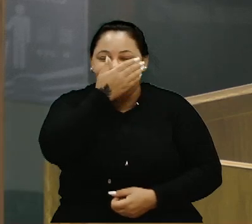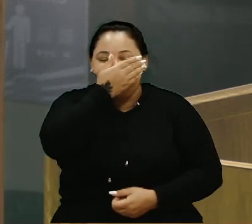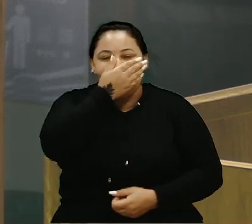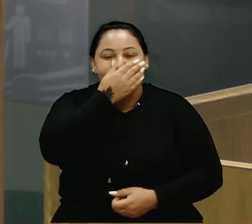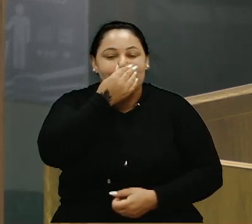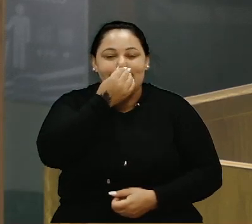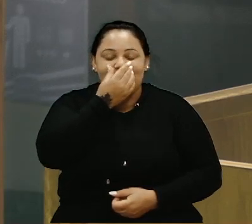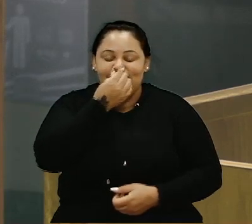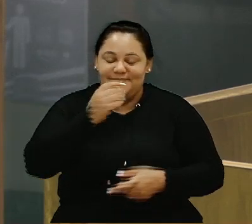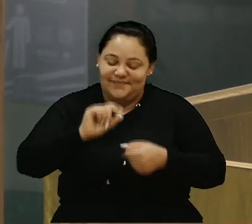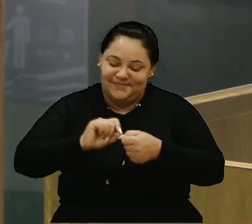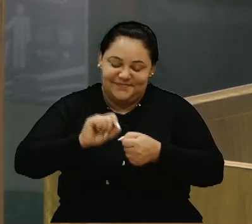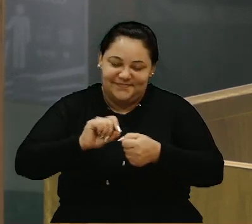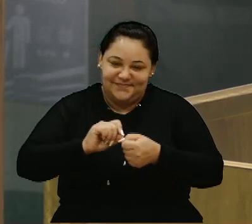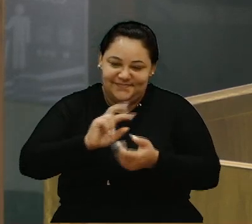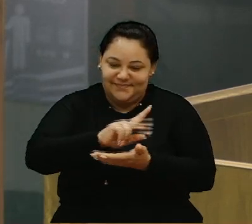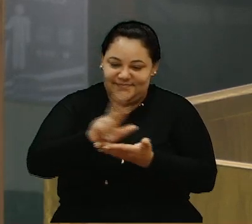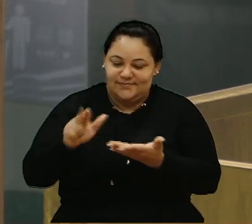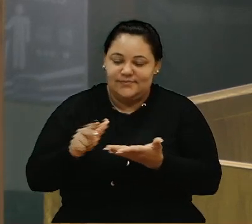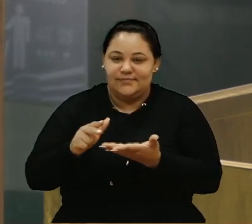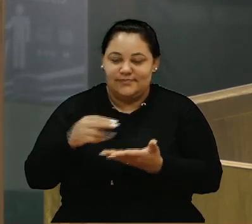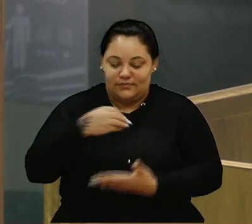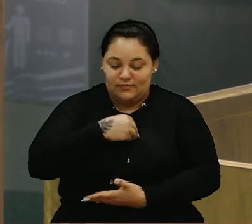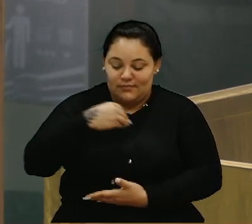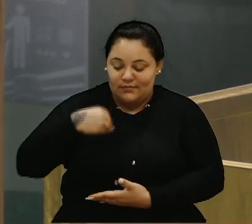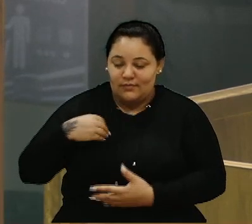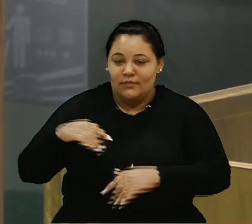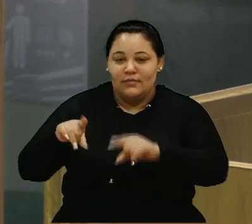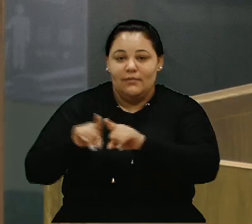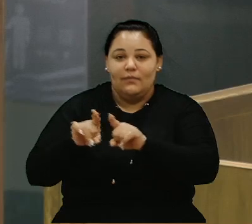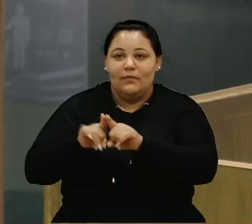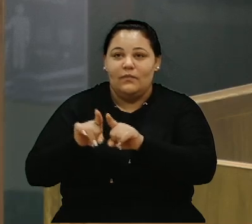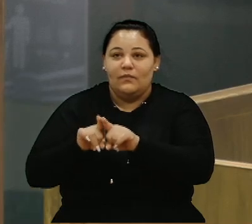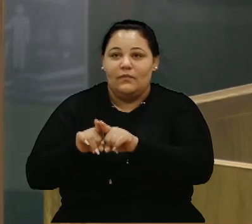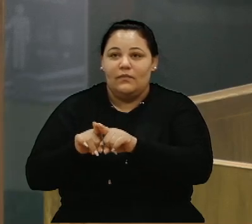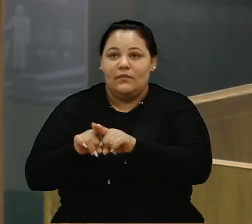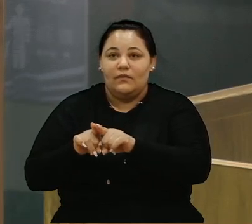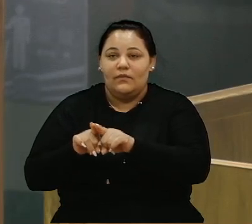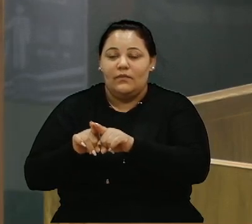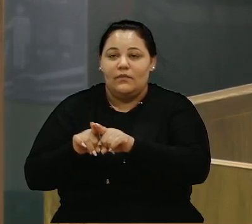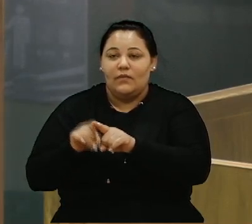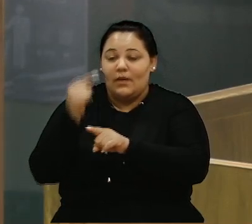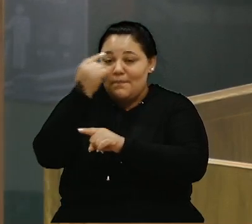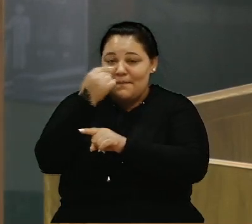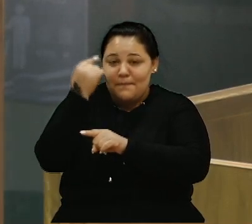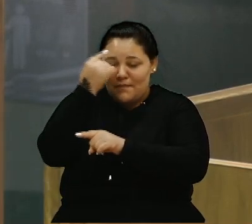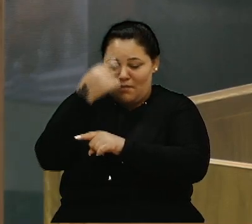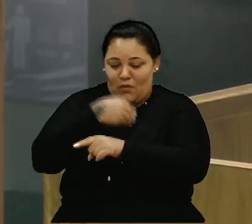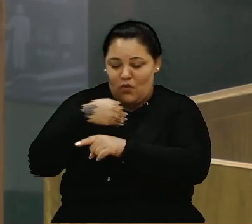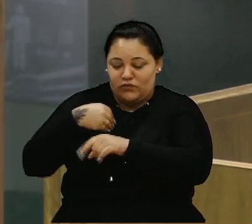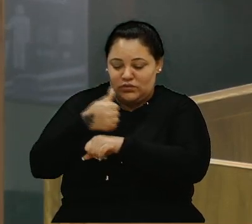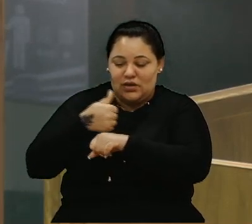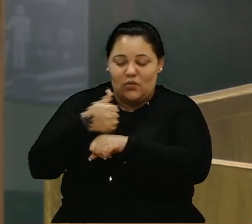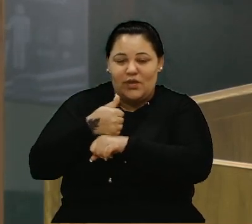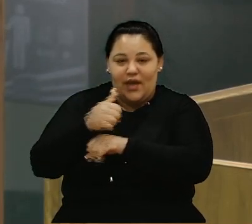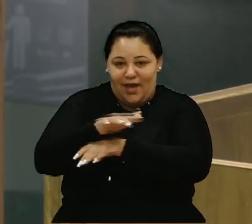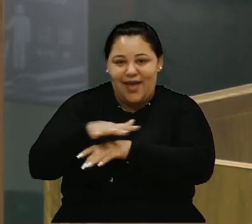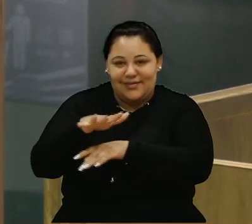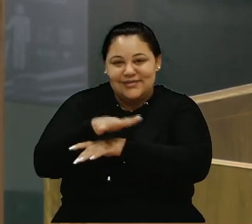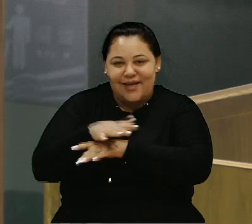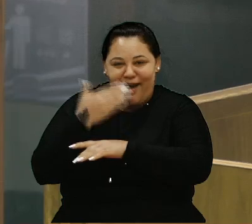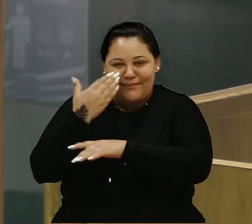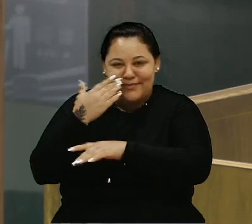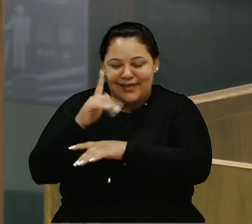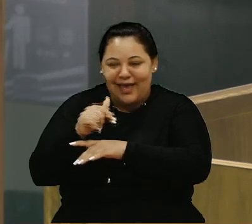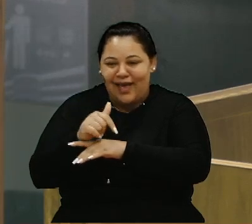Foram realizados diversos exames com os mais variados oftalmologistas e